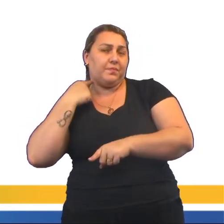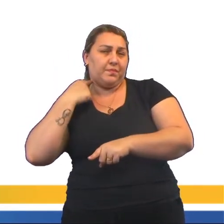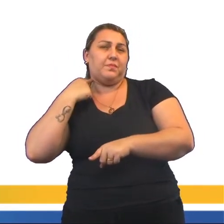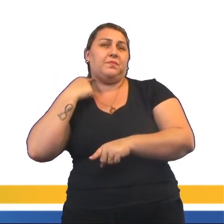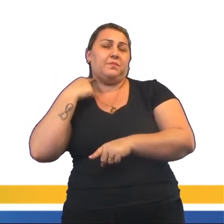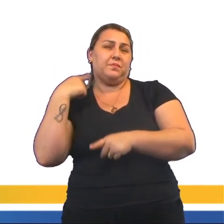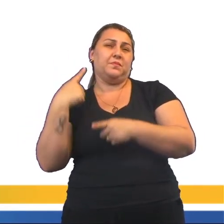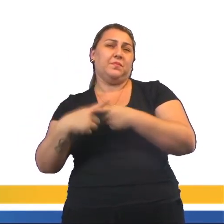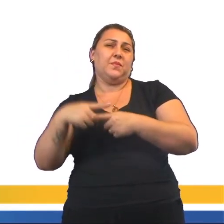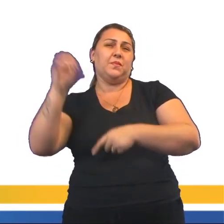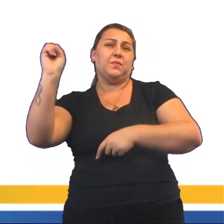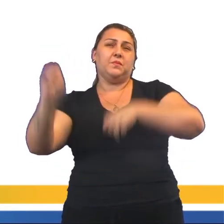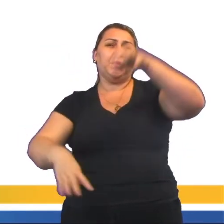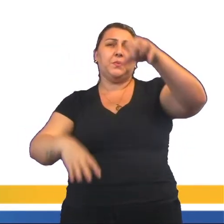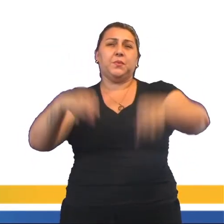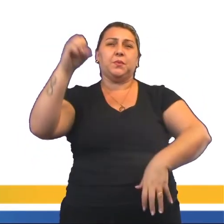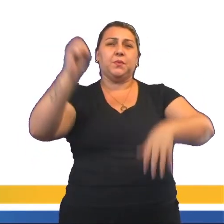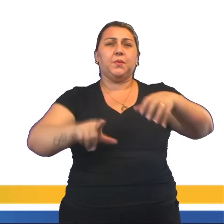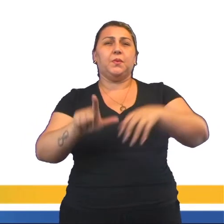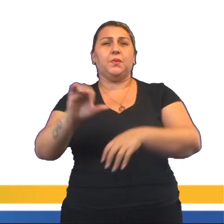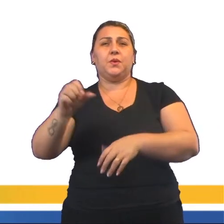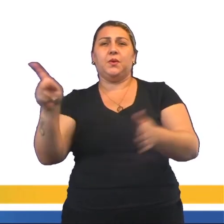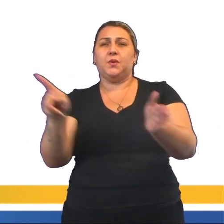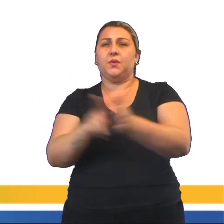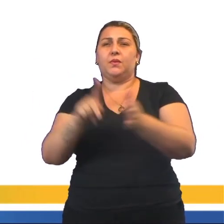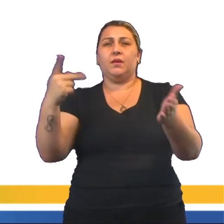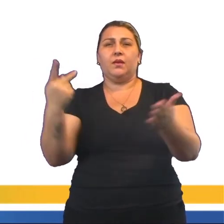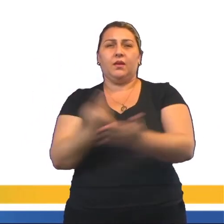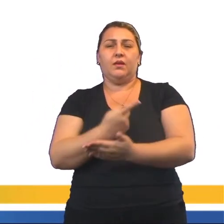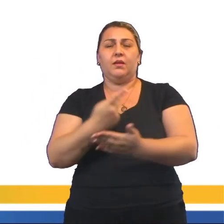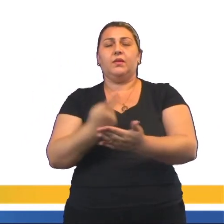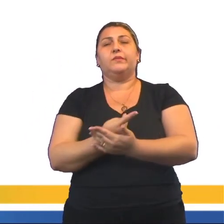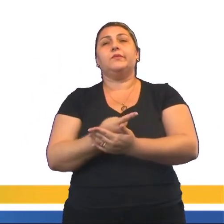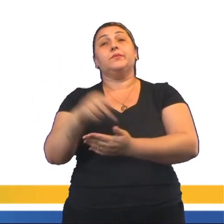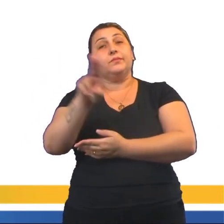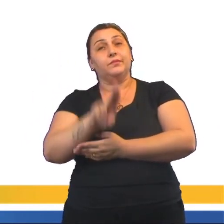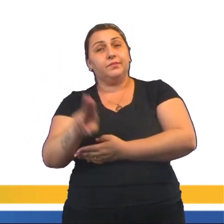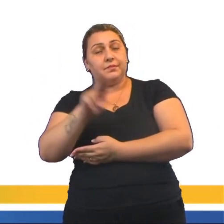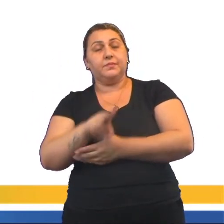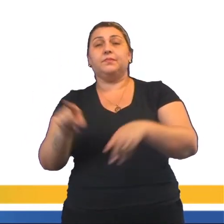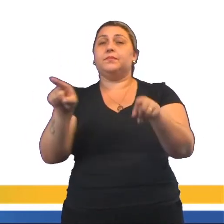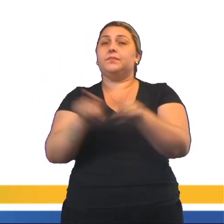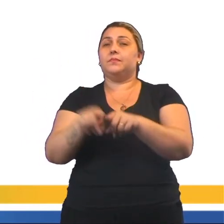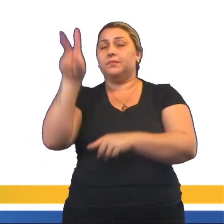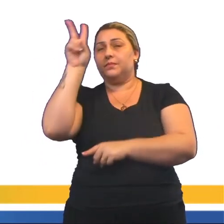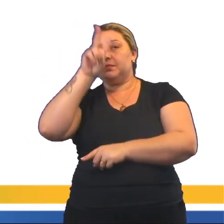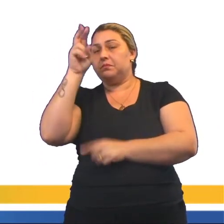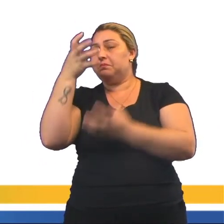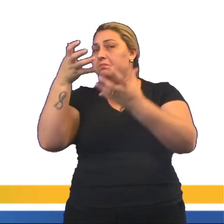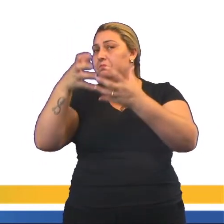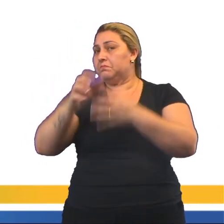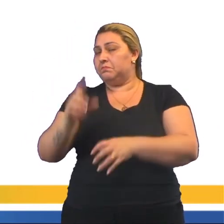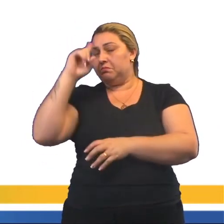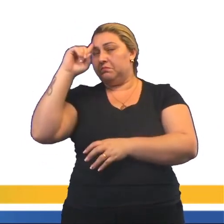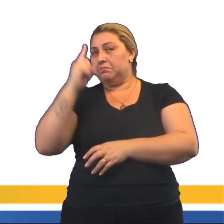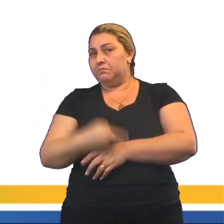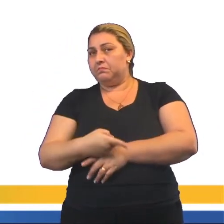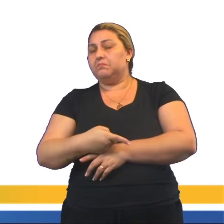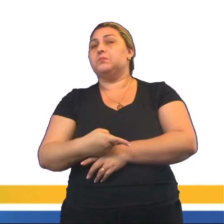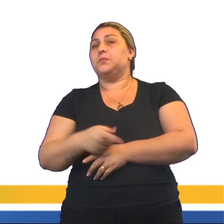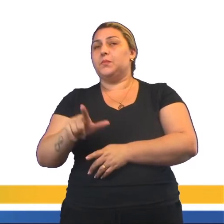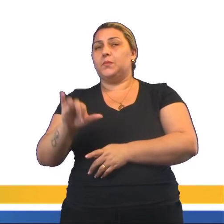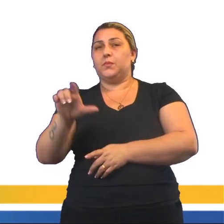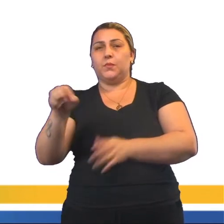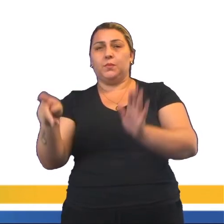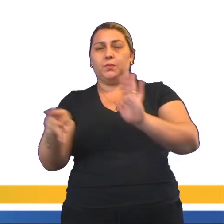pelo descarte inapropriado do próprio lixo que é consumido. Lembrando que muitas vezes as pessoas não querem ser dona nem mesmo do seu